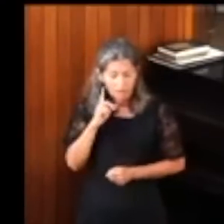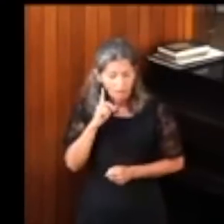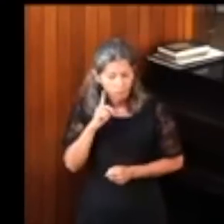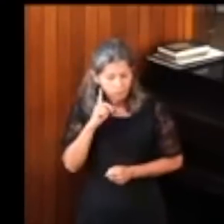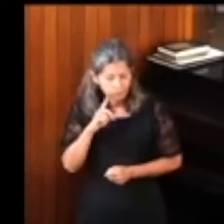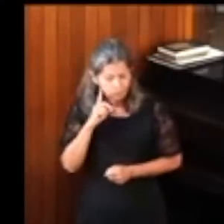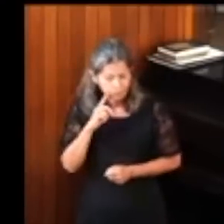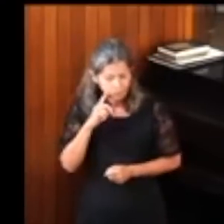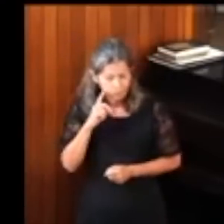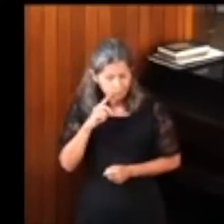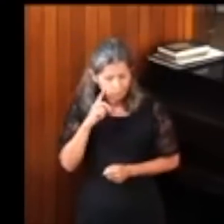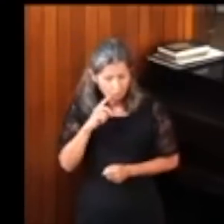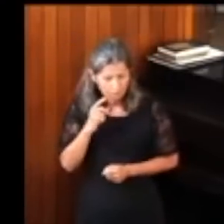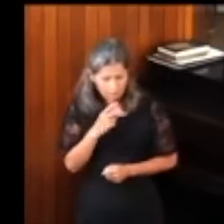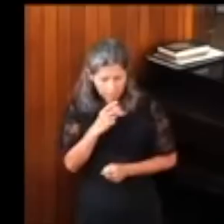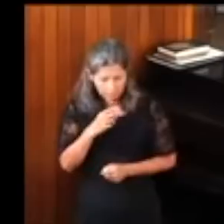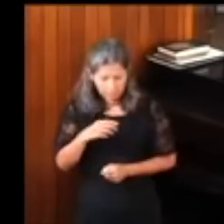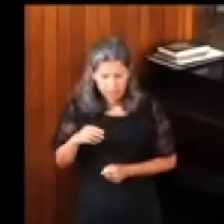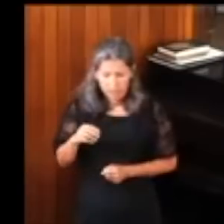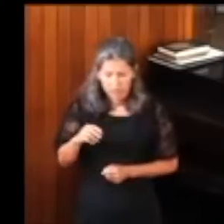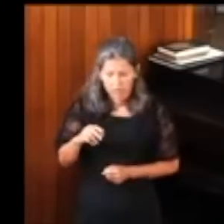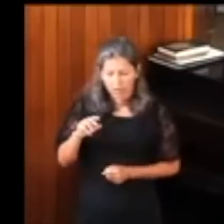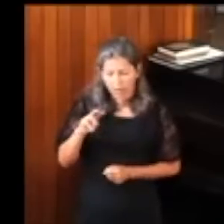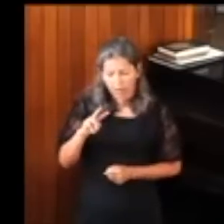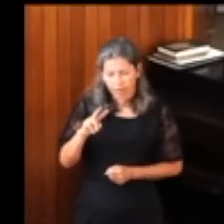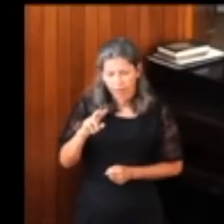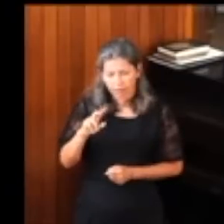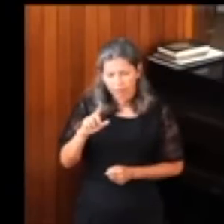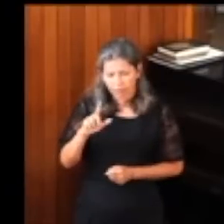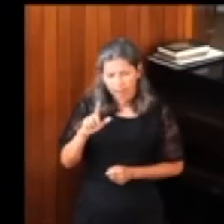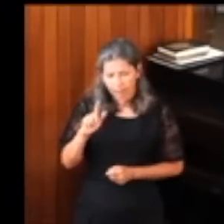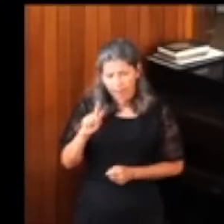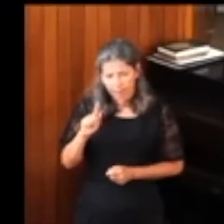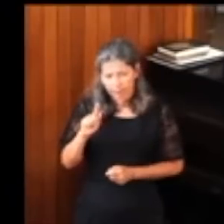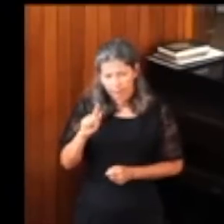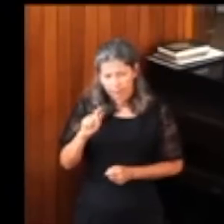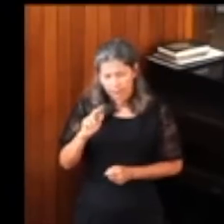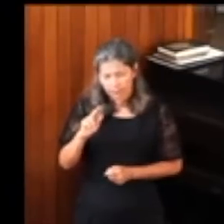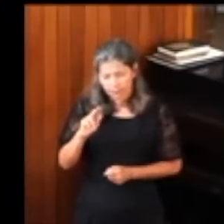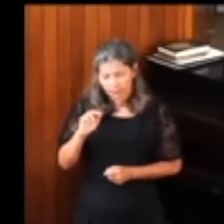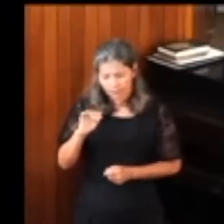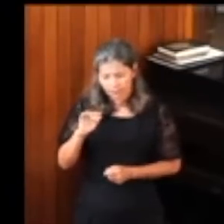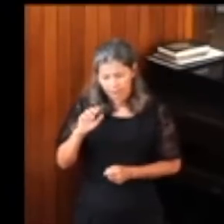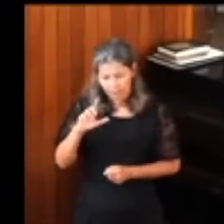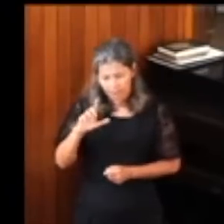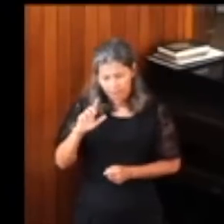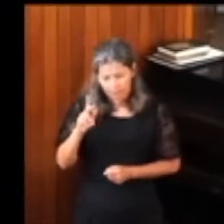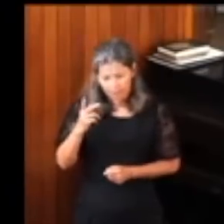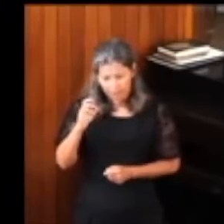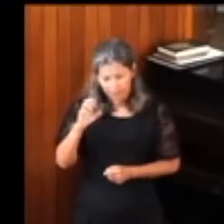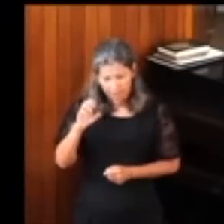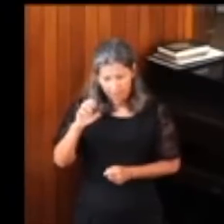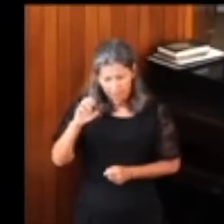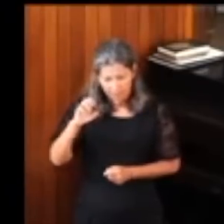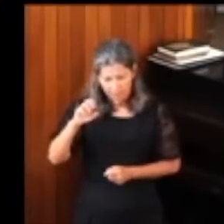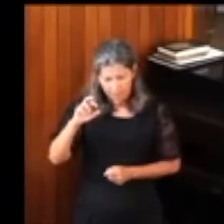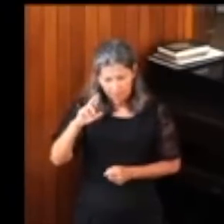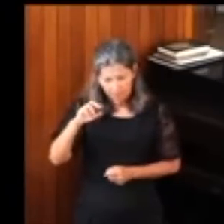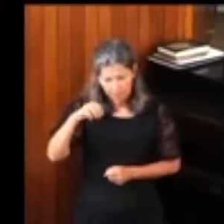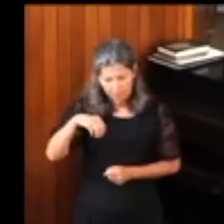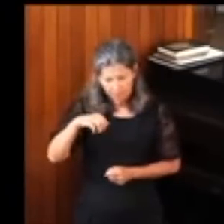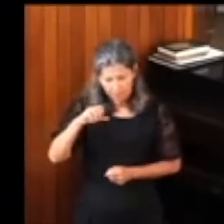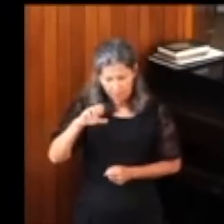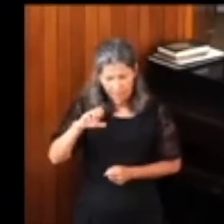William Miller, ou Guilherme Miller, e outros. Na Inglaterra também, o Wolff. Na América do Sul, o padre jesuíta Manuel